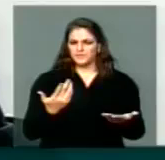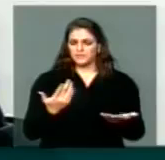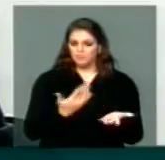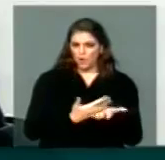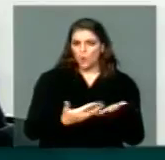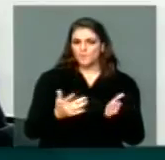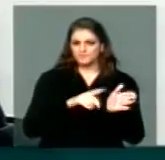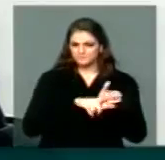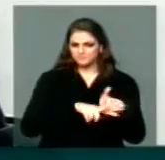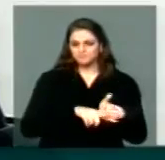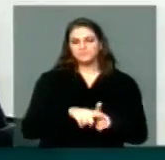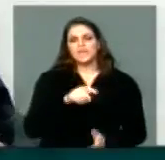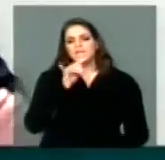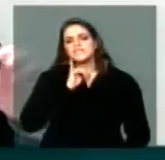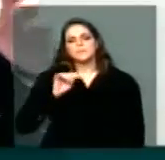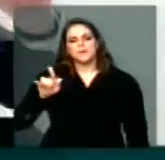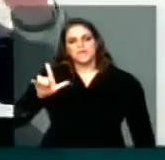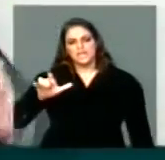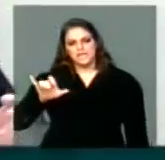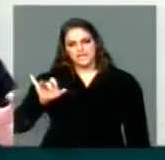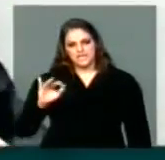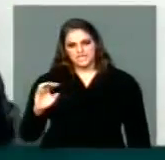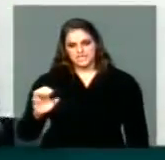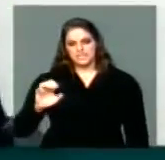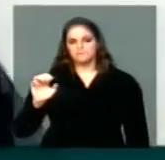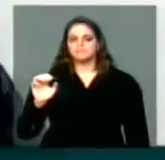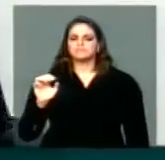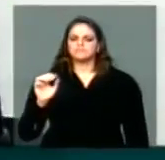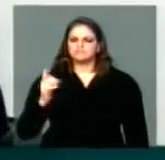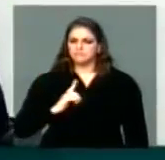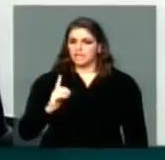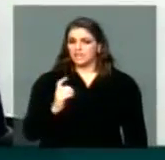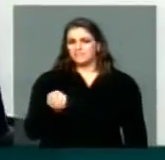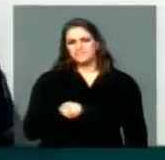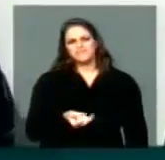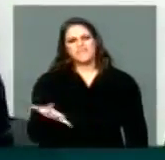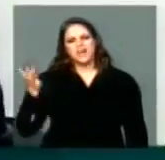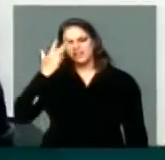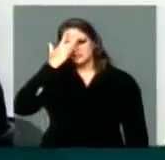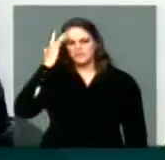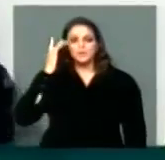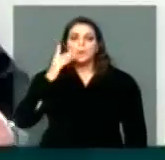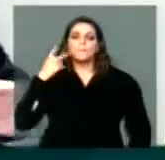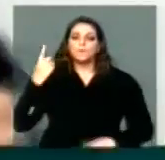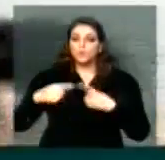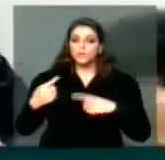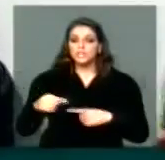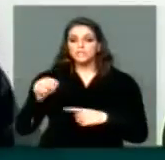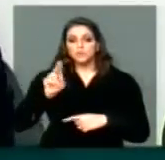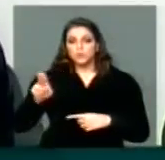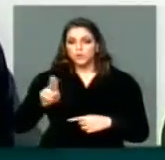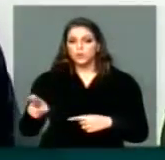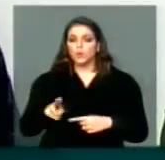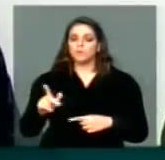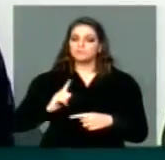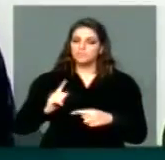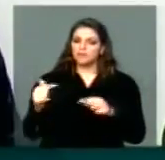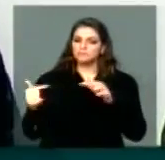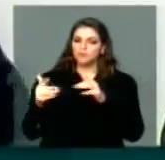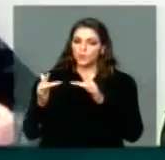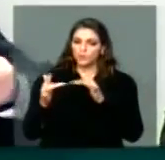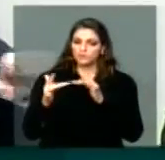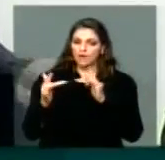de inquérito da senadora Gleisi Hoffmann, a gente vê que está elencado uma série de agentes políticos agregados à senadora que foram esquecidos, só ficou com a